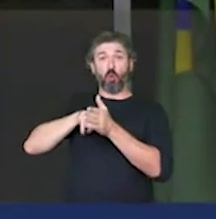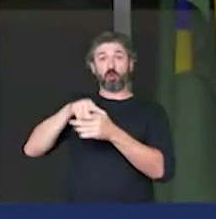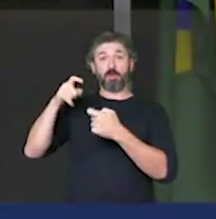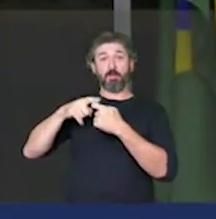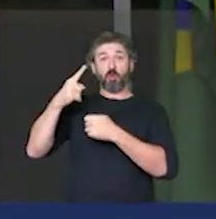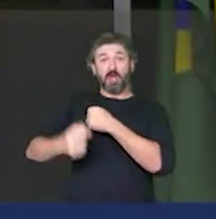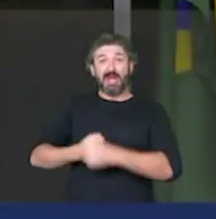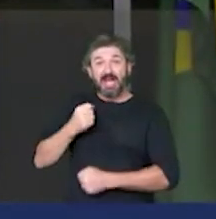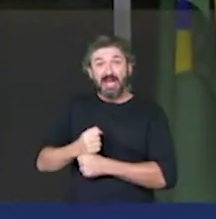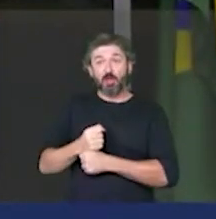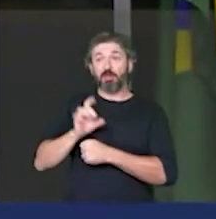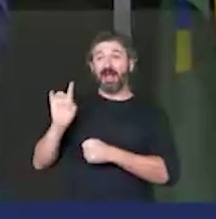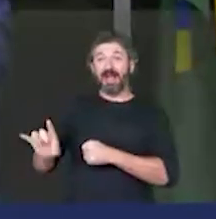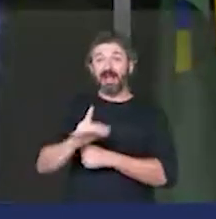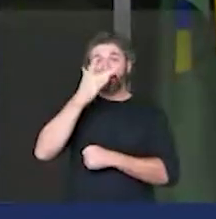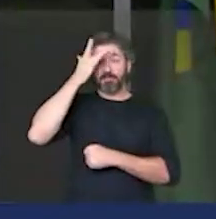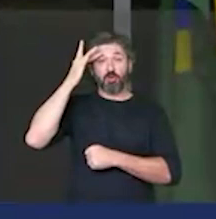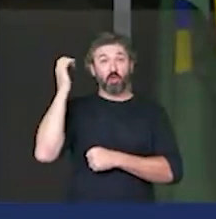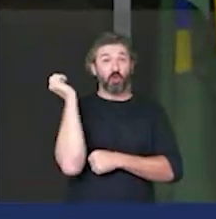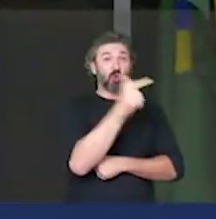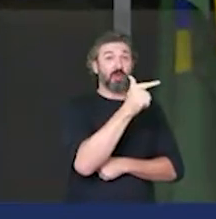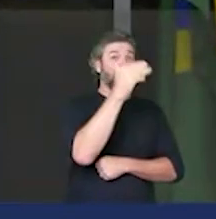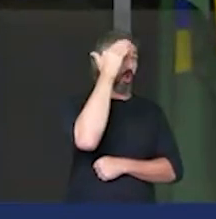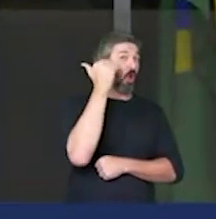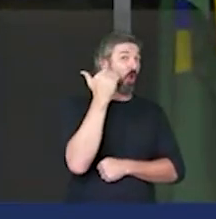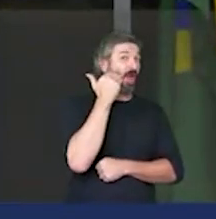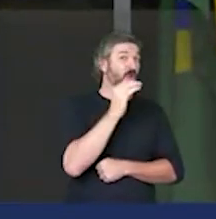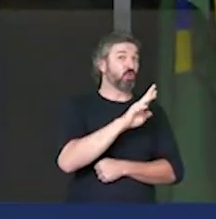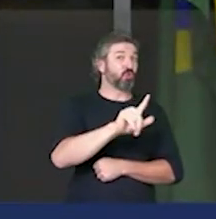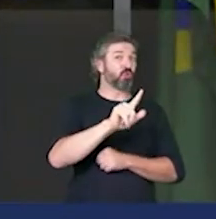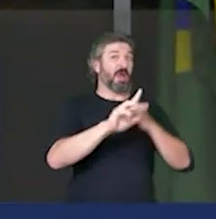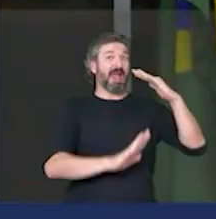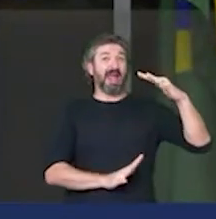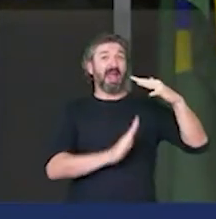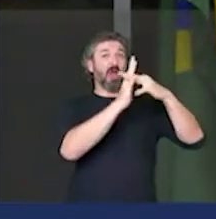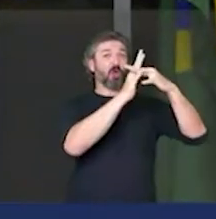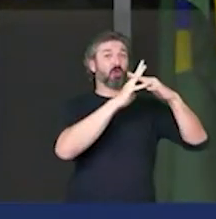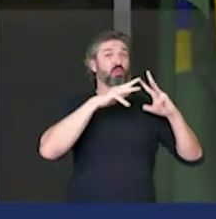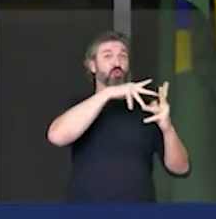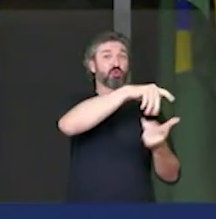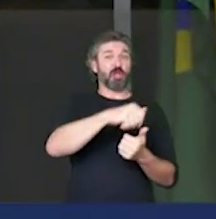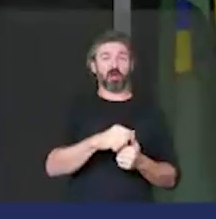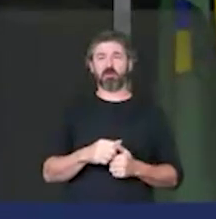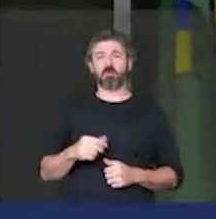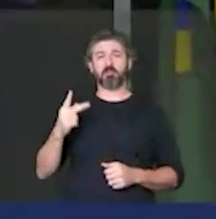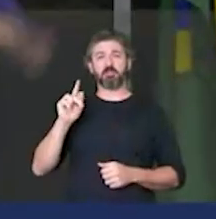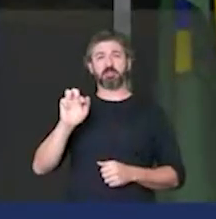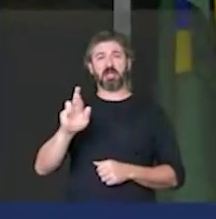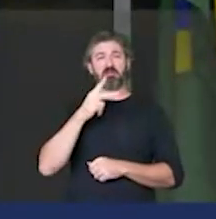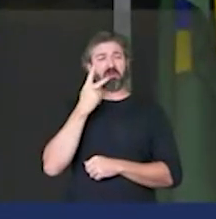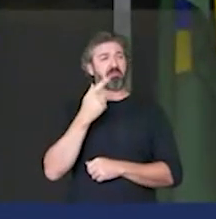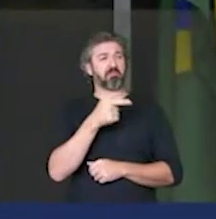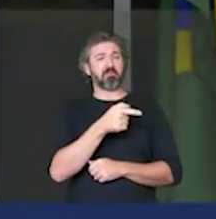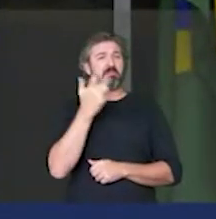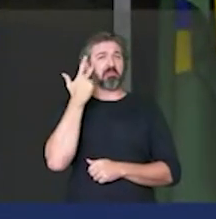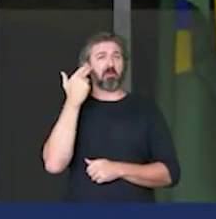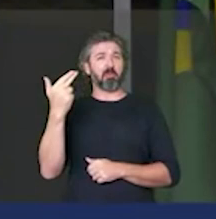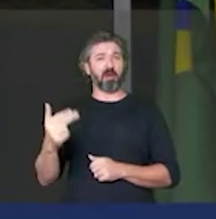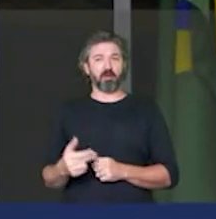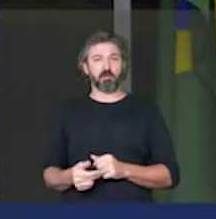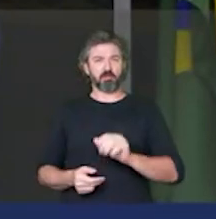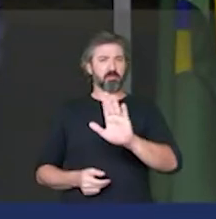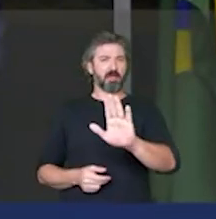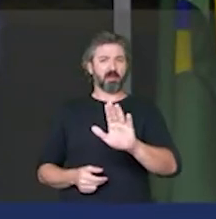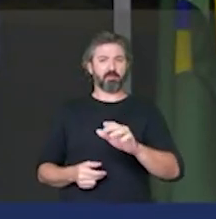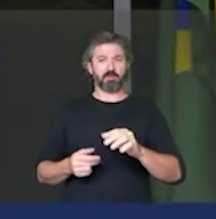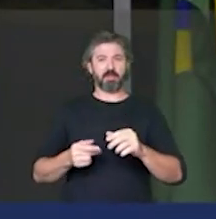médicas por ano, por habitante, do que a Coreia do Sul, que é recordista mundial, e o procurador-geral da República acha isso normal. Você